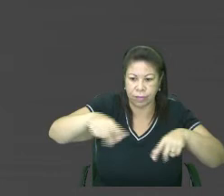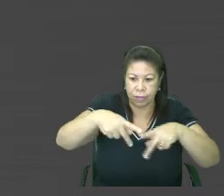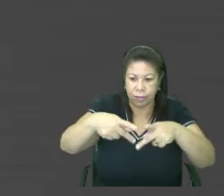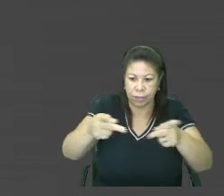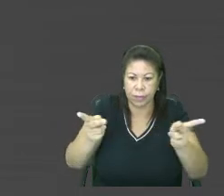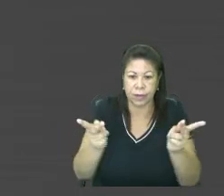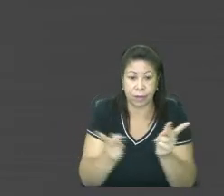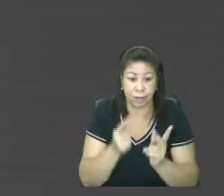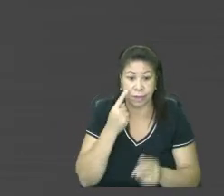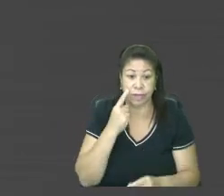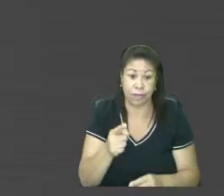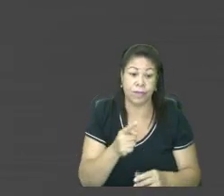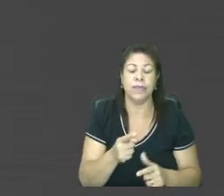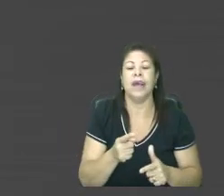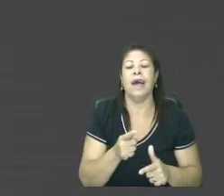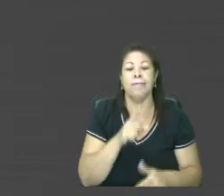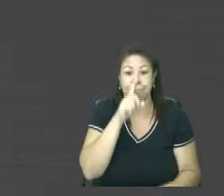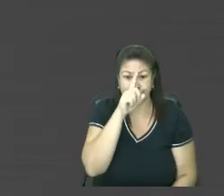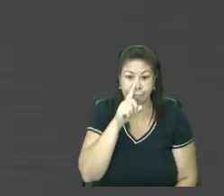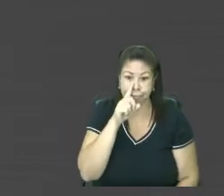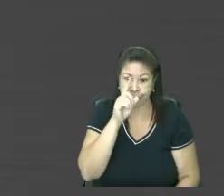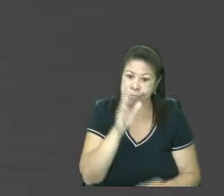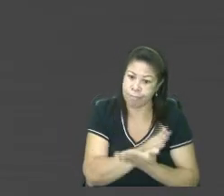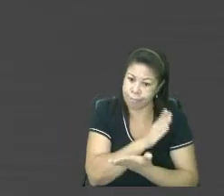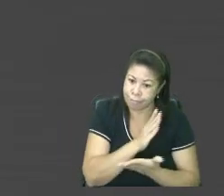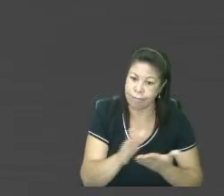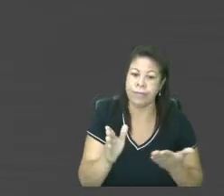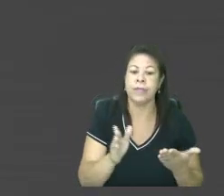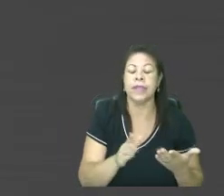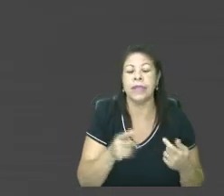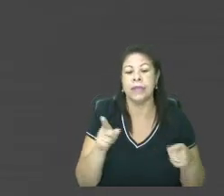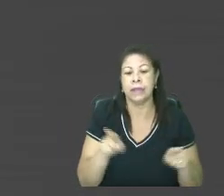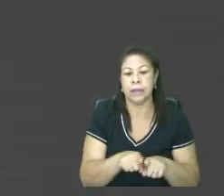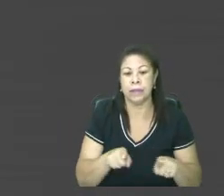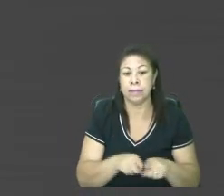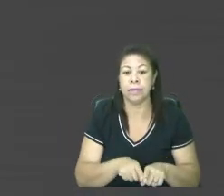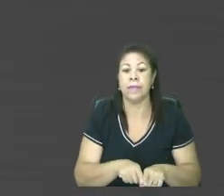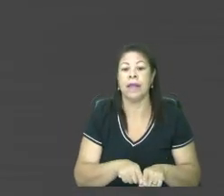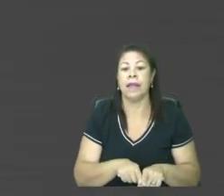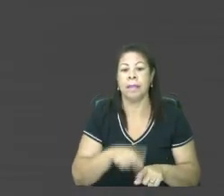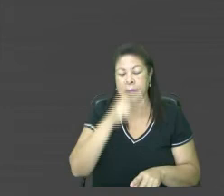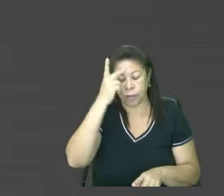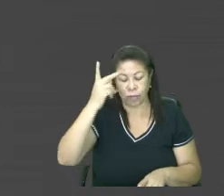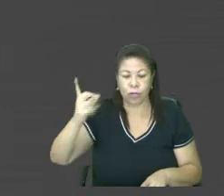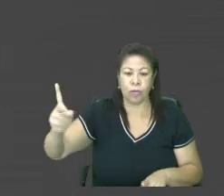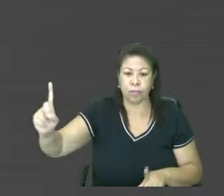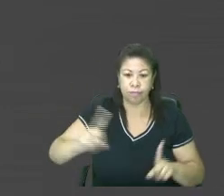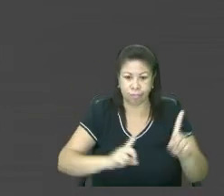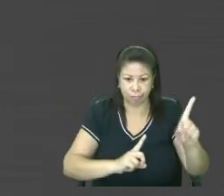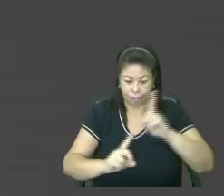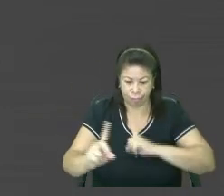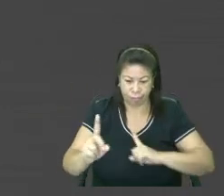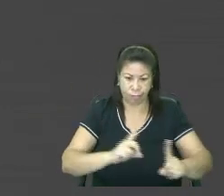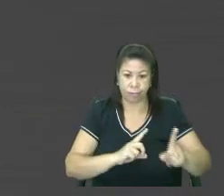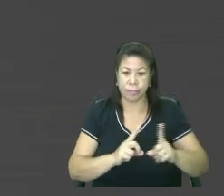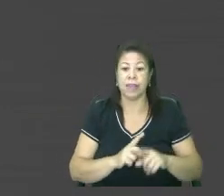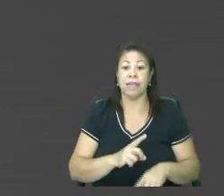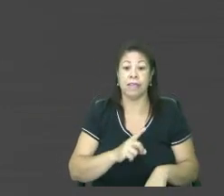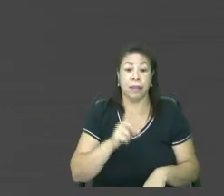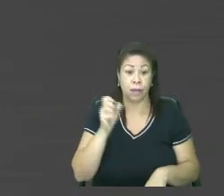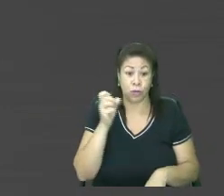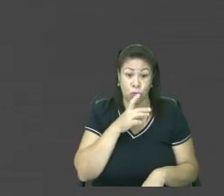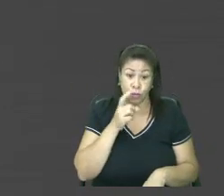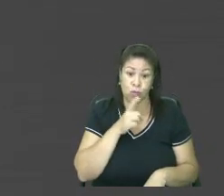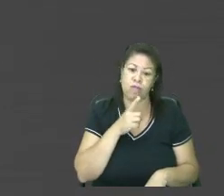3 unidades, né? A gente ainda tem uma procura bem importante de pacientes azul e vermelho, né? Que não